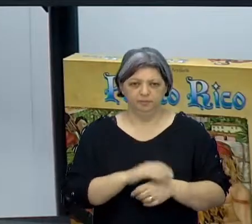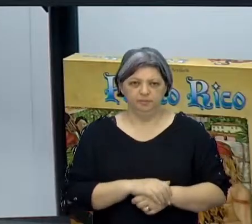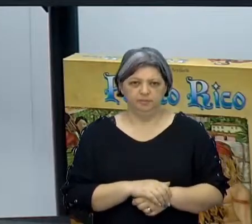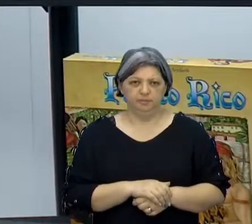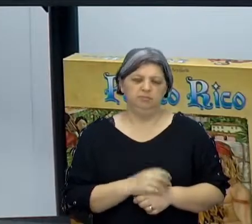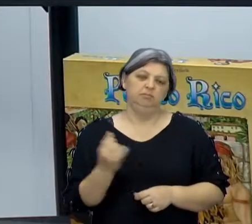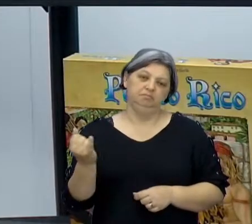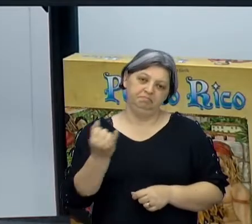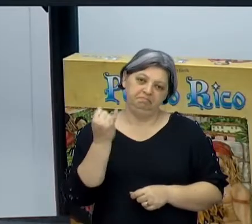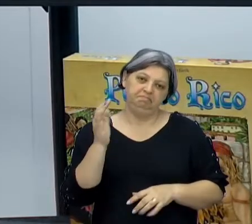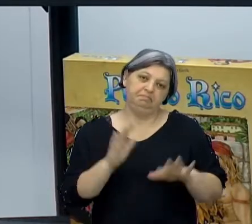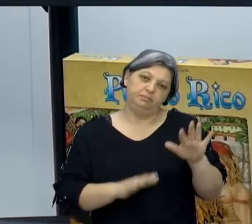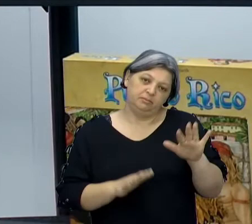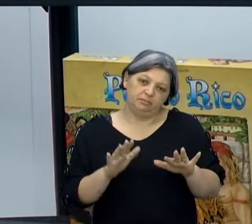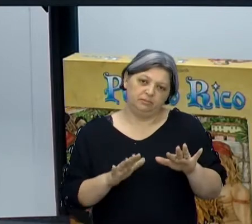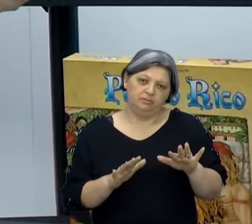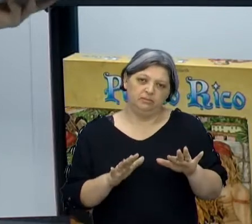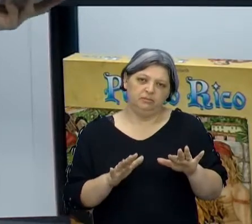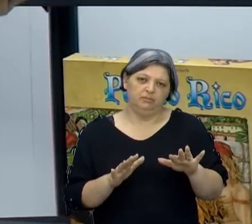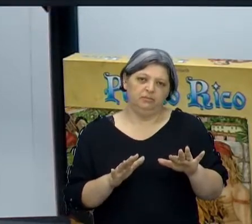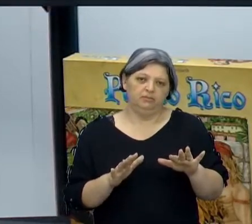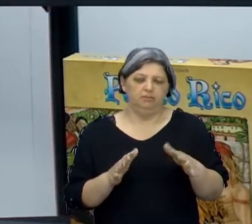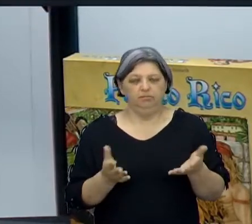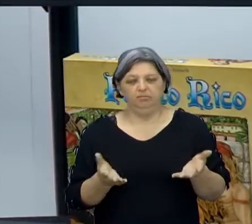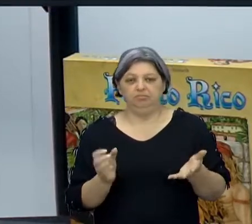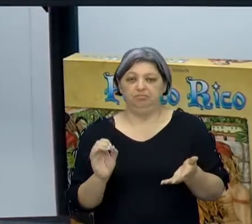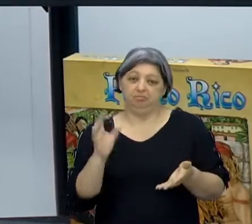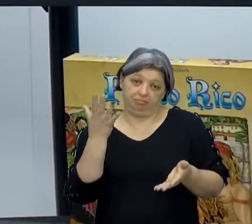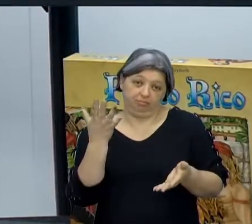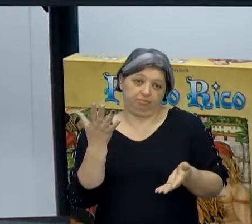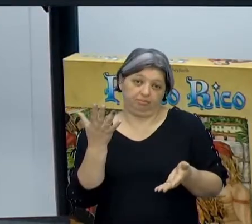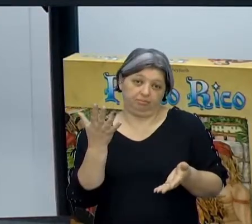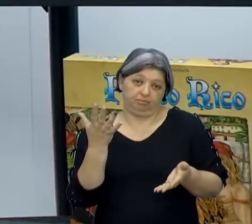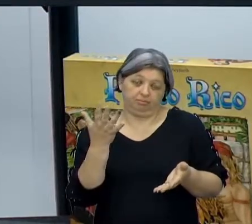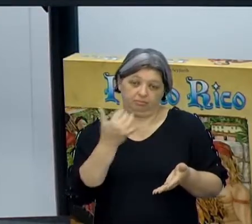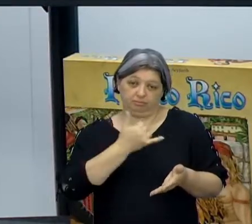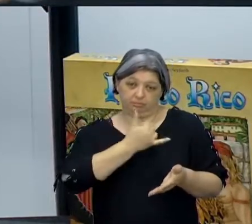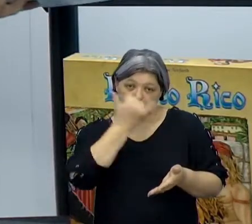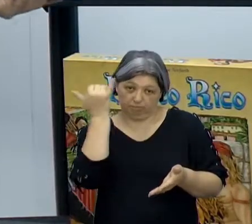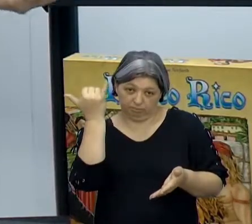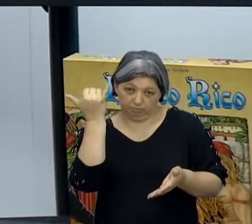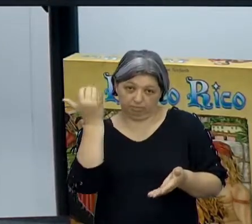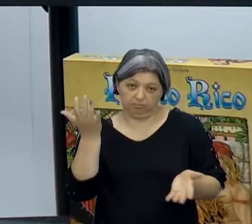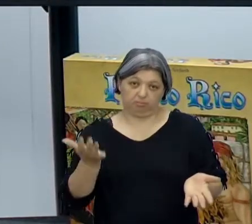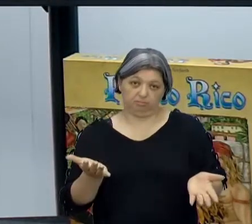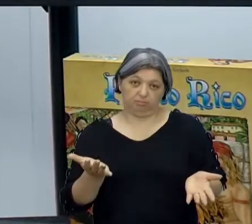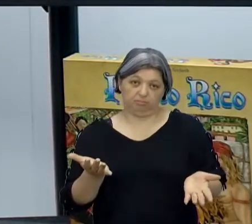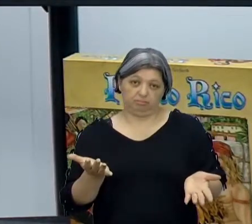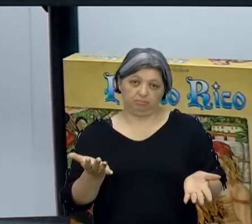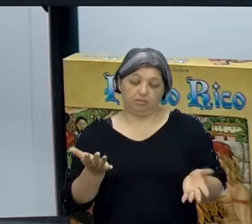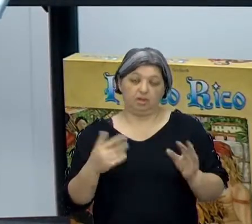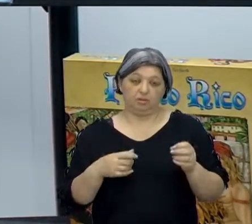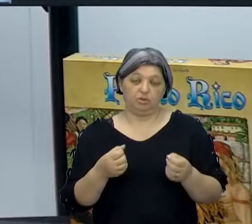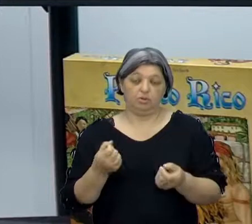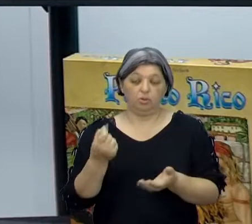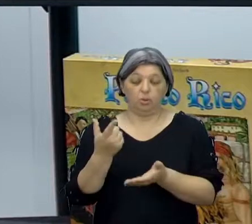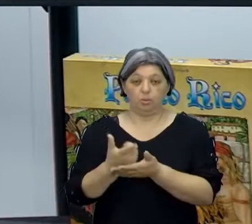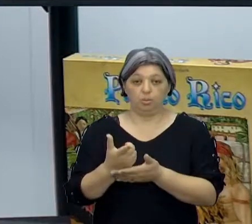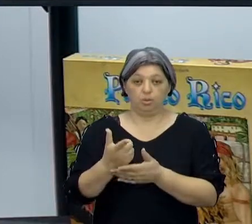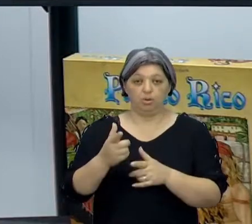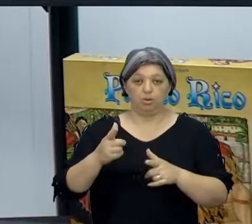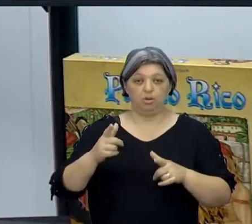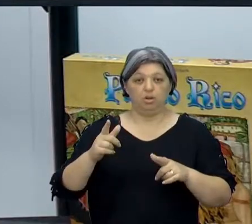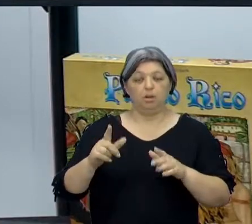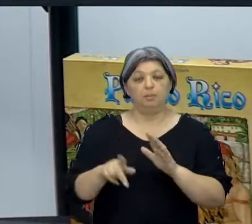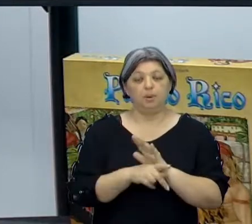que, por algum acaso, azar, você comprou o jogo na loja e veio faltando alguma coisa. Você vai saber se ficou faltando